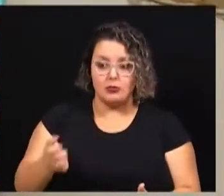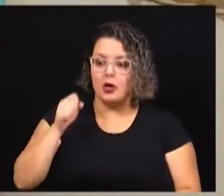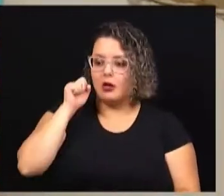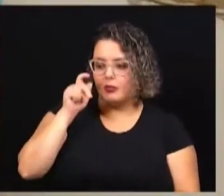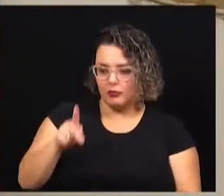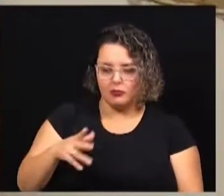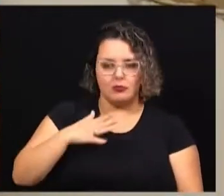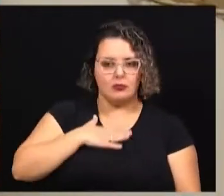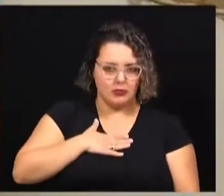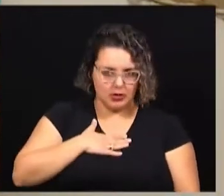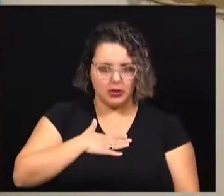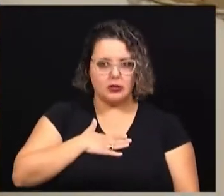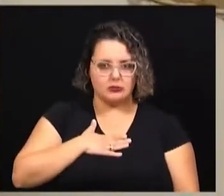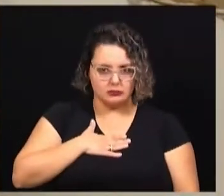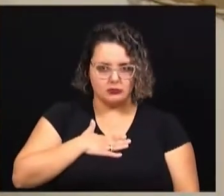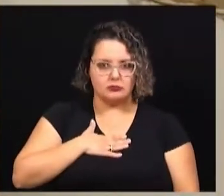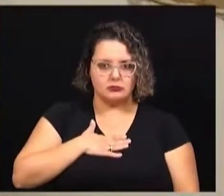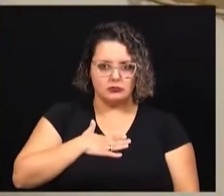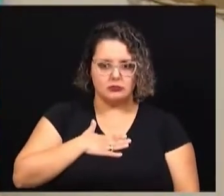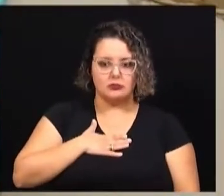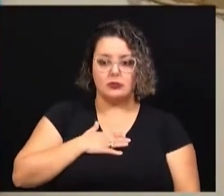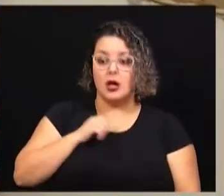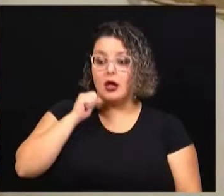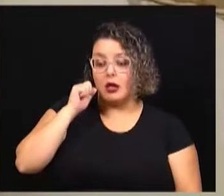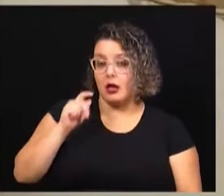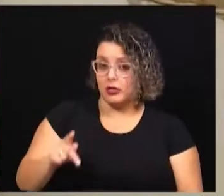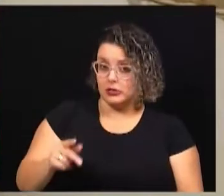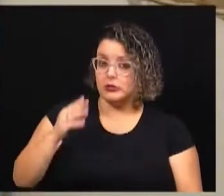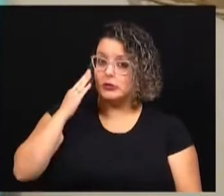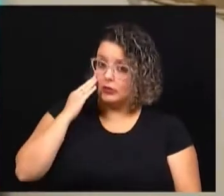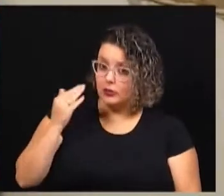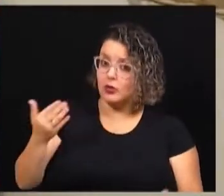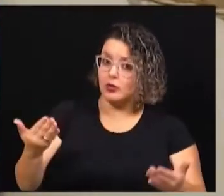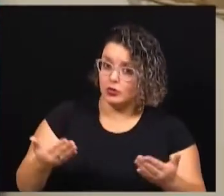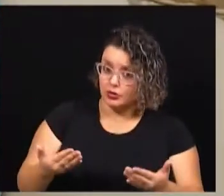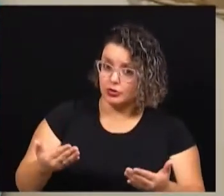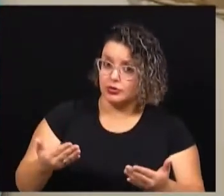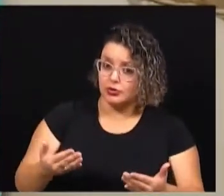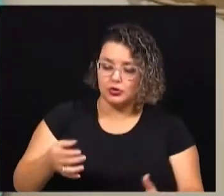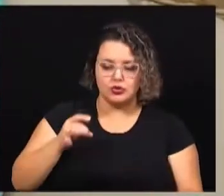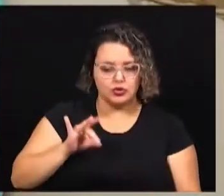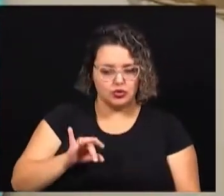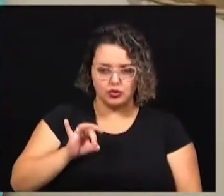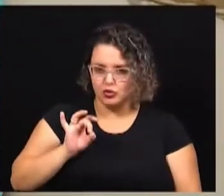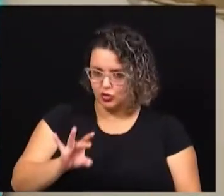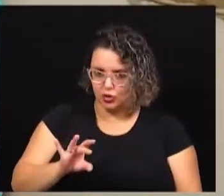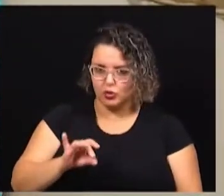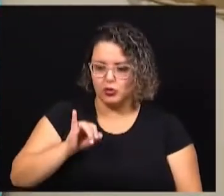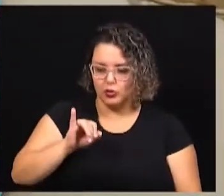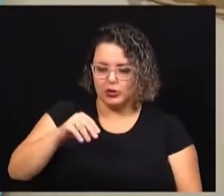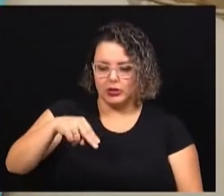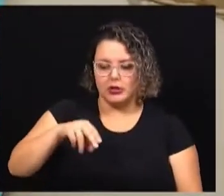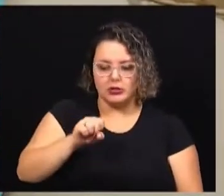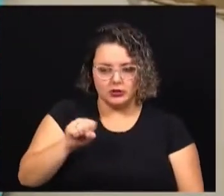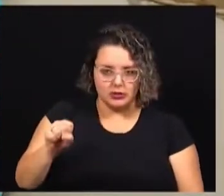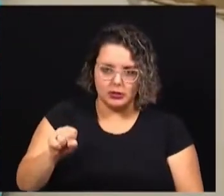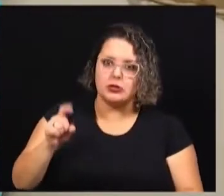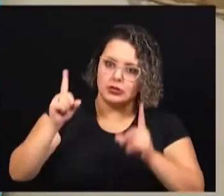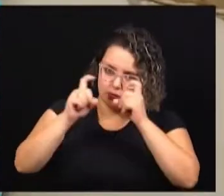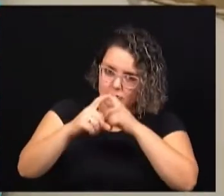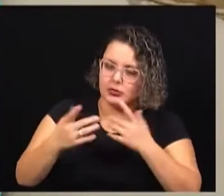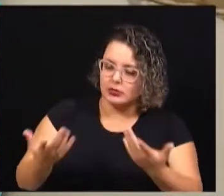minha aposentadoria. Que a aposentadoria a gente sabe hoje que depender só do INSS está